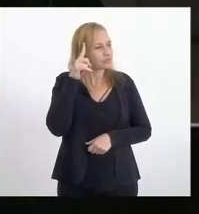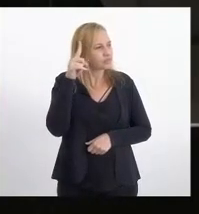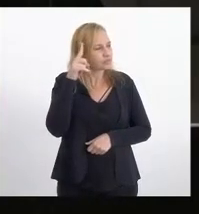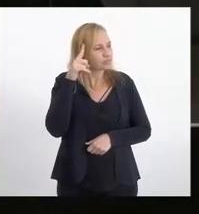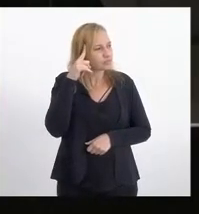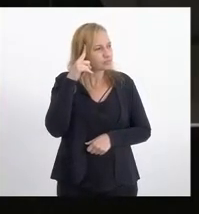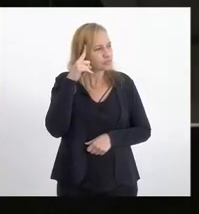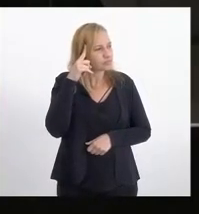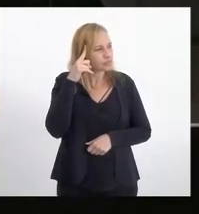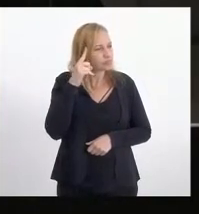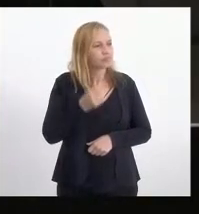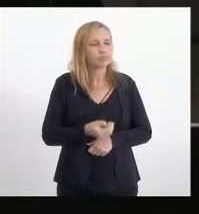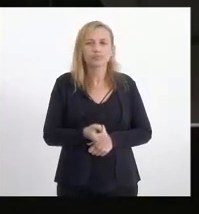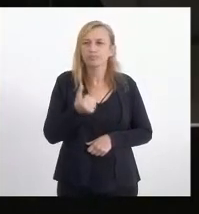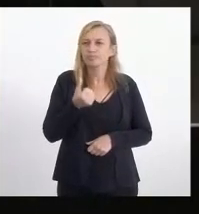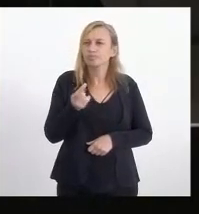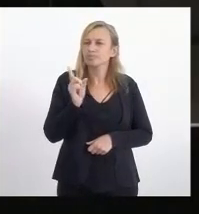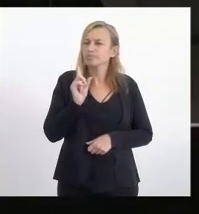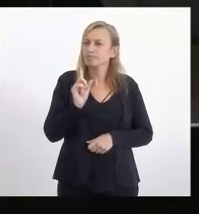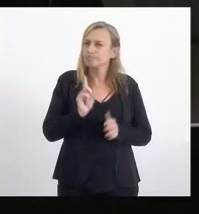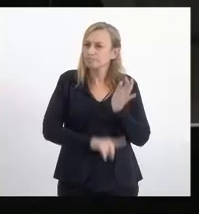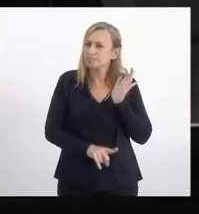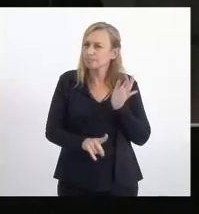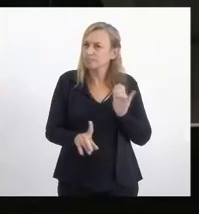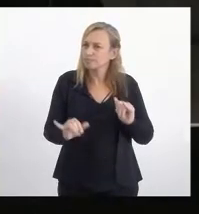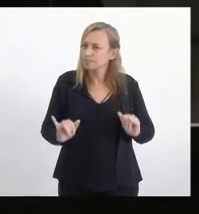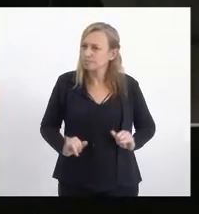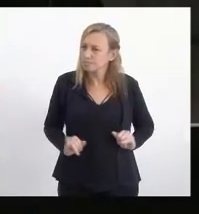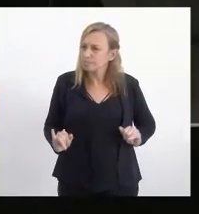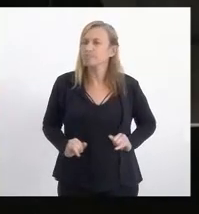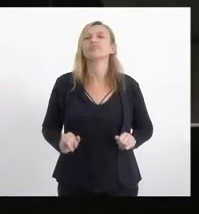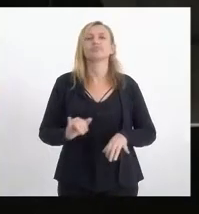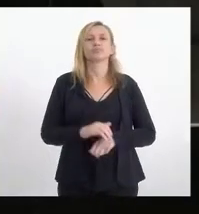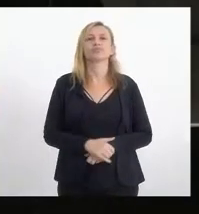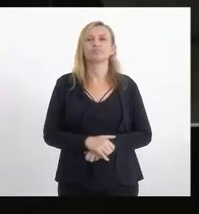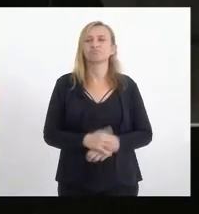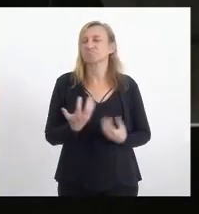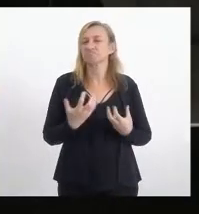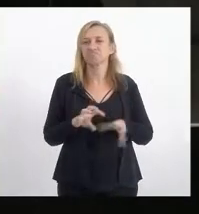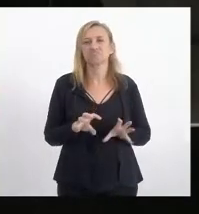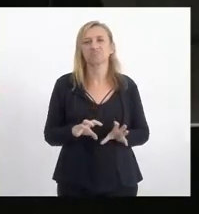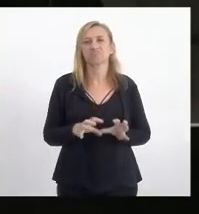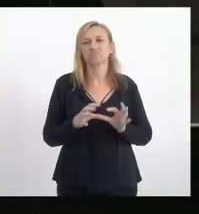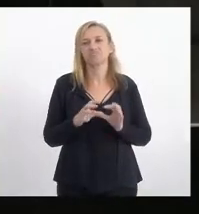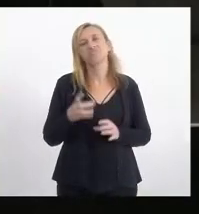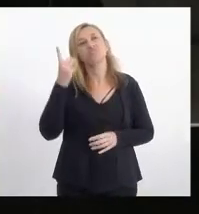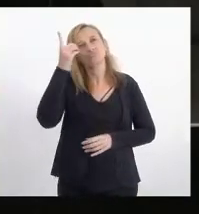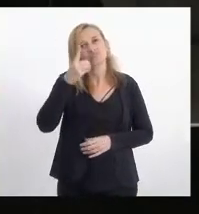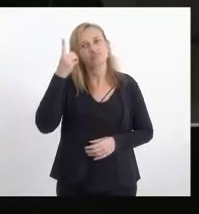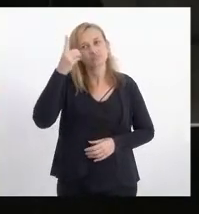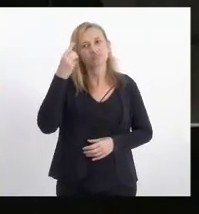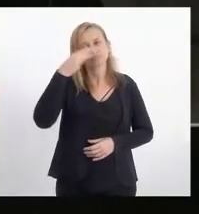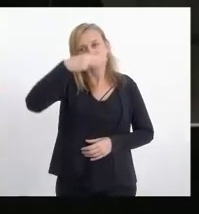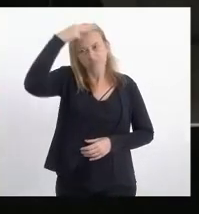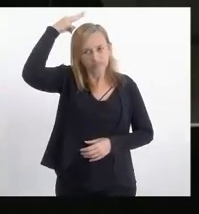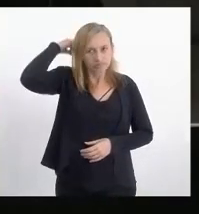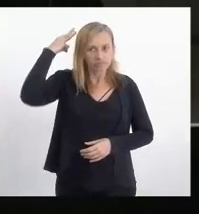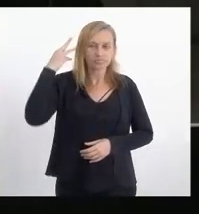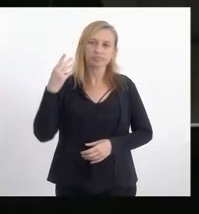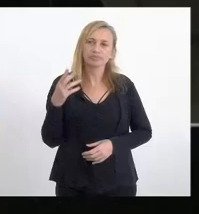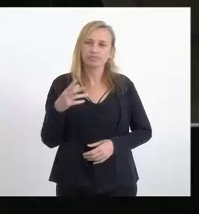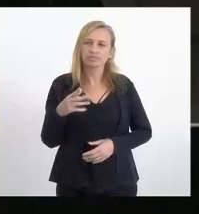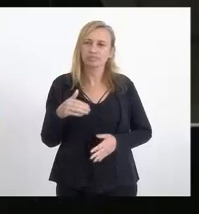se tornar um pouco menos doloroso sacrificante eu não quero aqui Deputado Márcio Pacheco